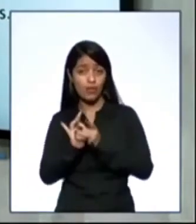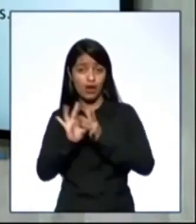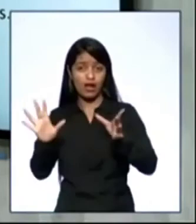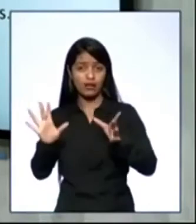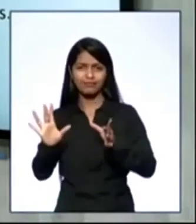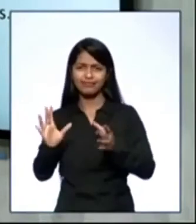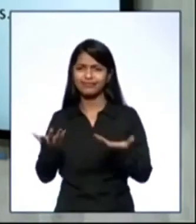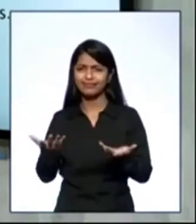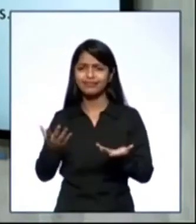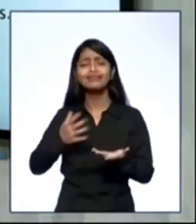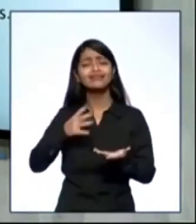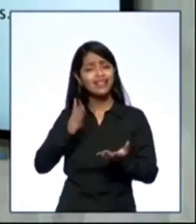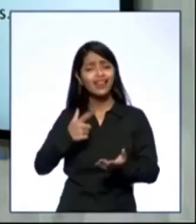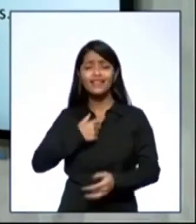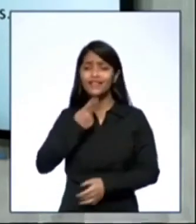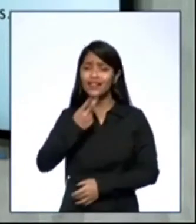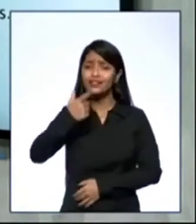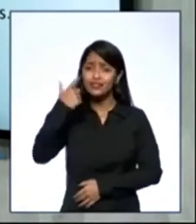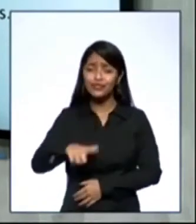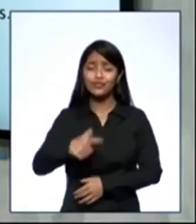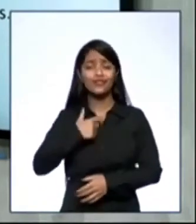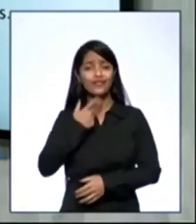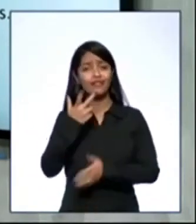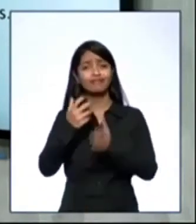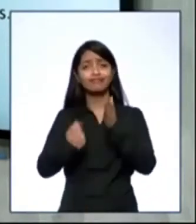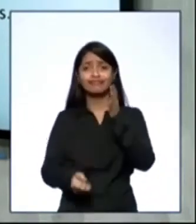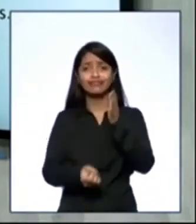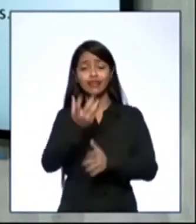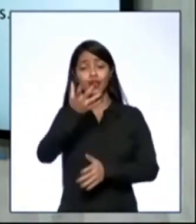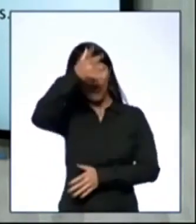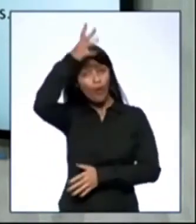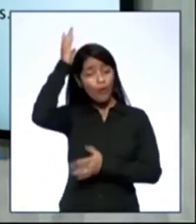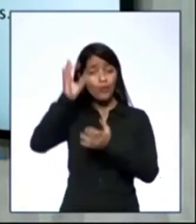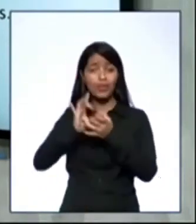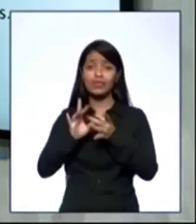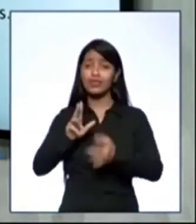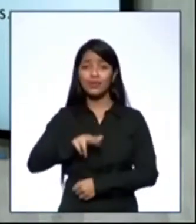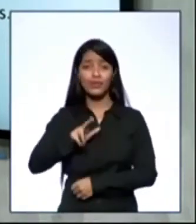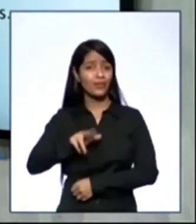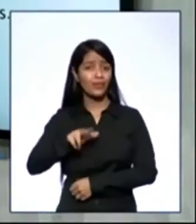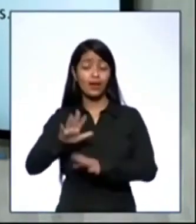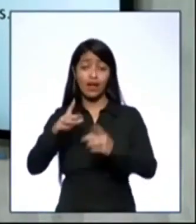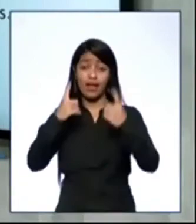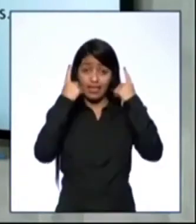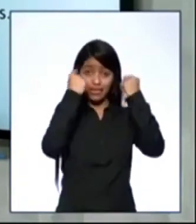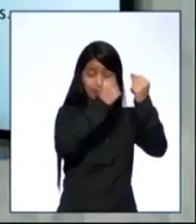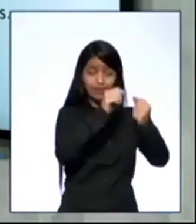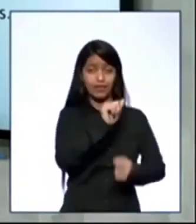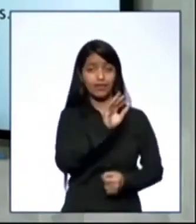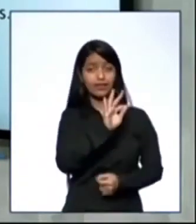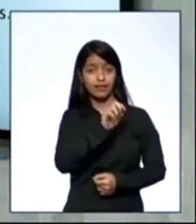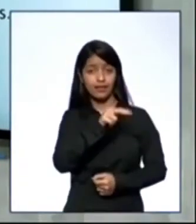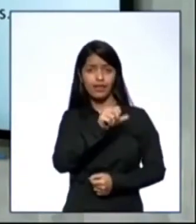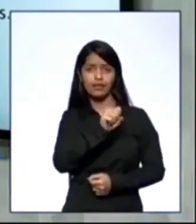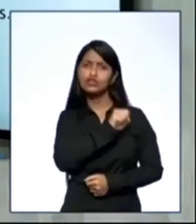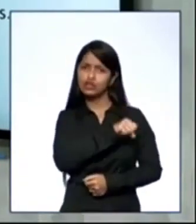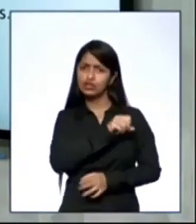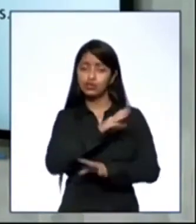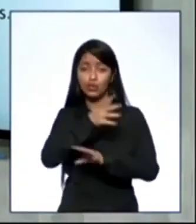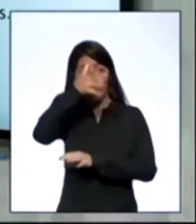foi democrática, eu já te falei 20 vezes. Roma não é democracia, nunca fala que Roma é democracia. Atenas é, Roma não.